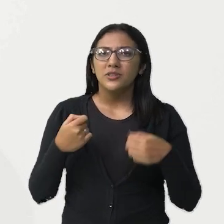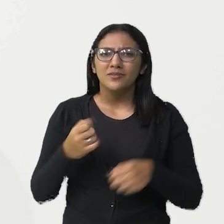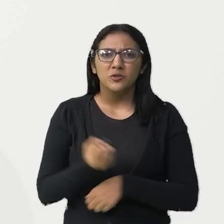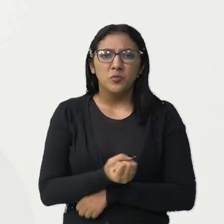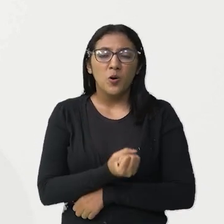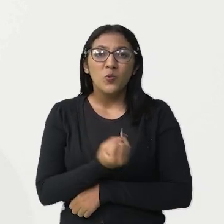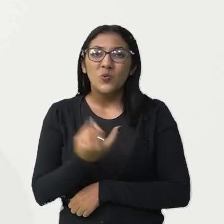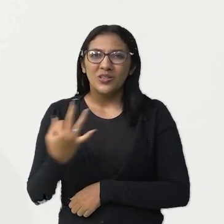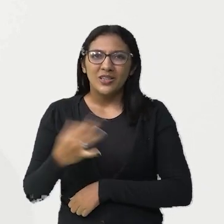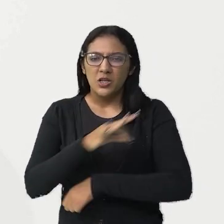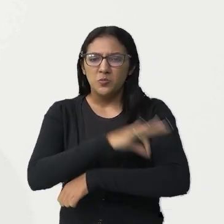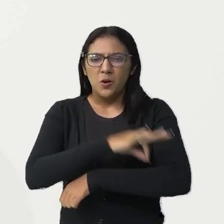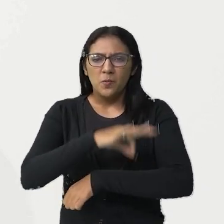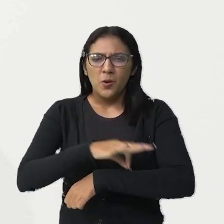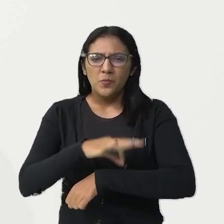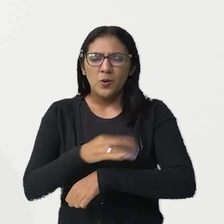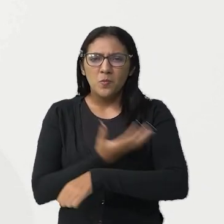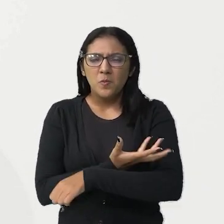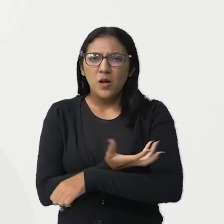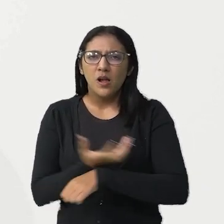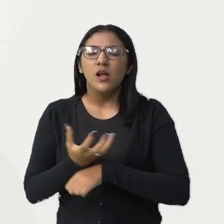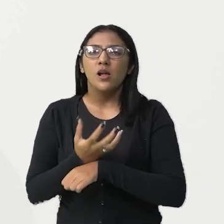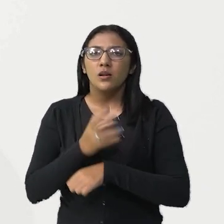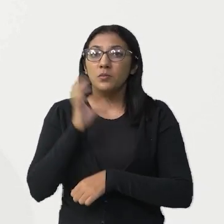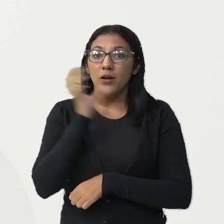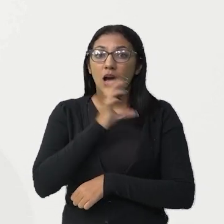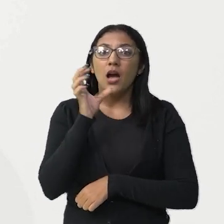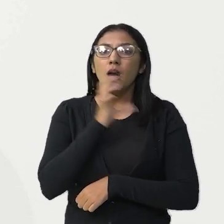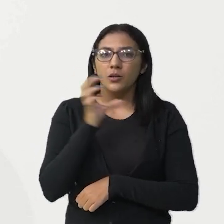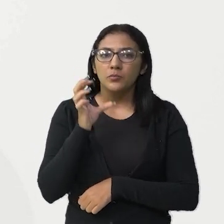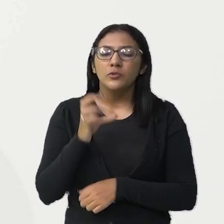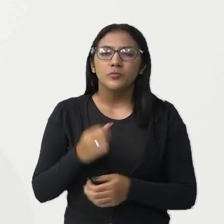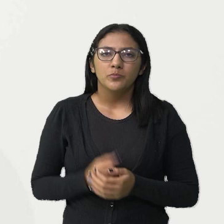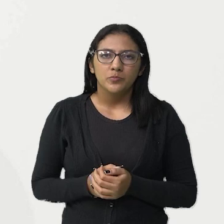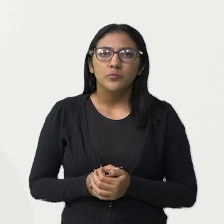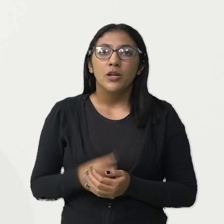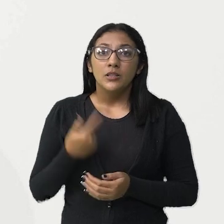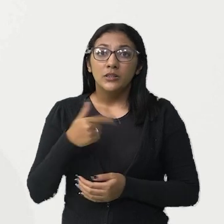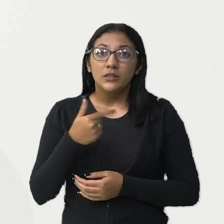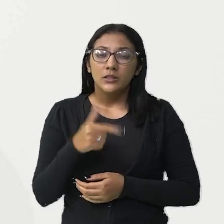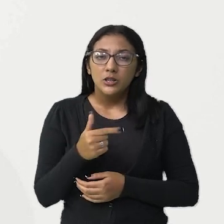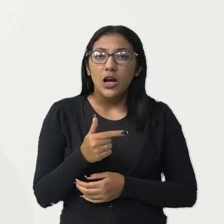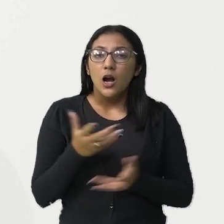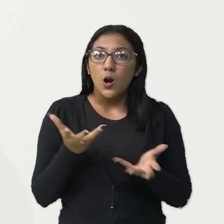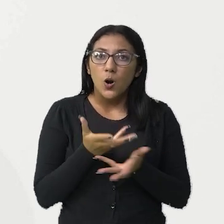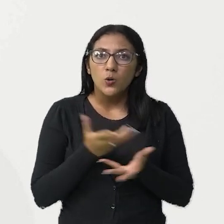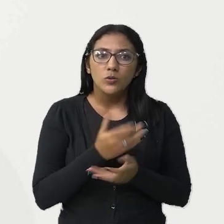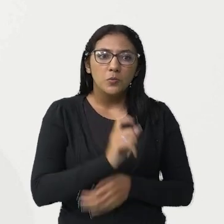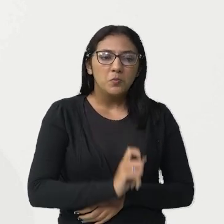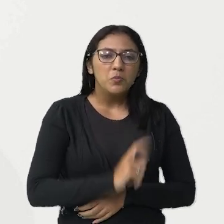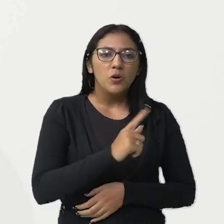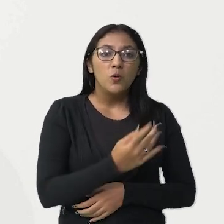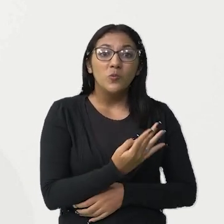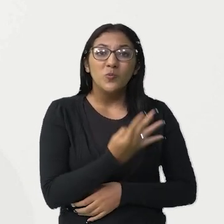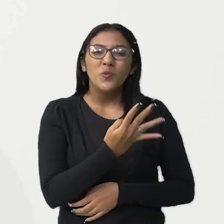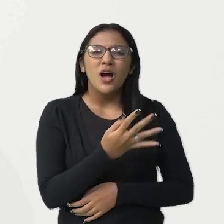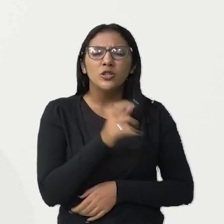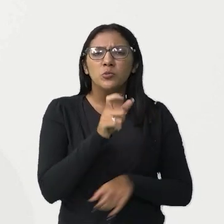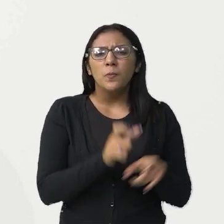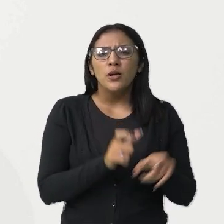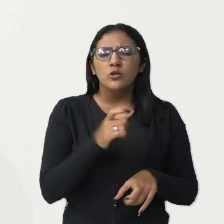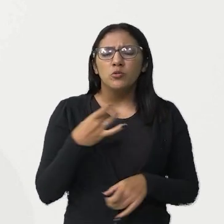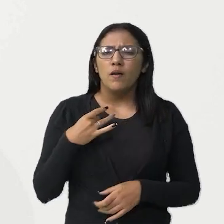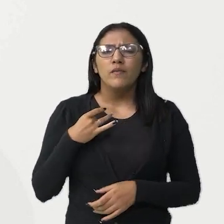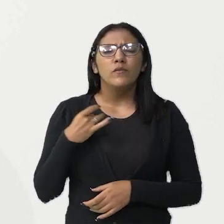eficiente, mais 4 pessoas, todas com o mesmo desempenho, comprometeram-se a participar da causa.